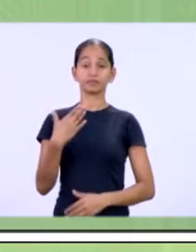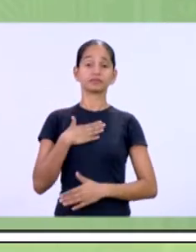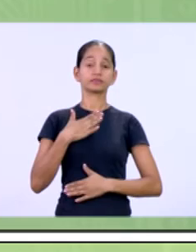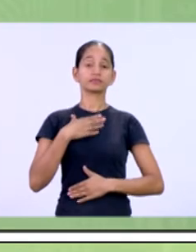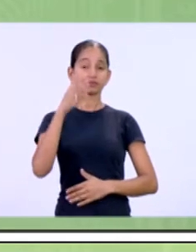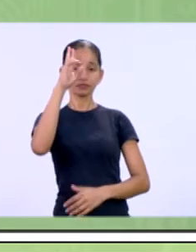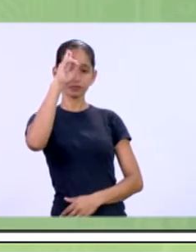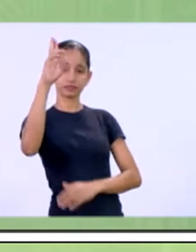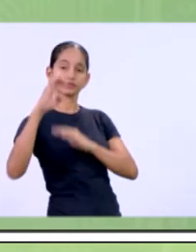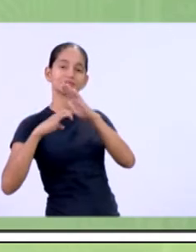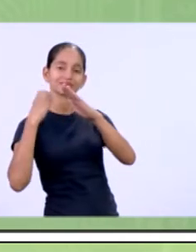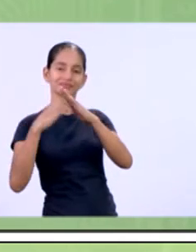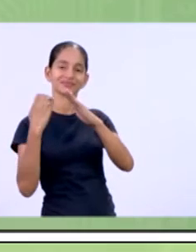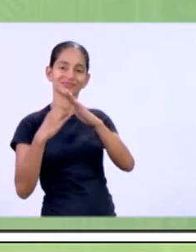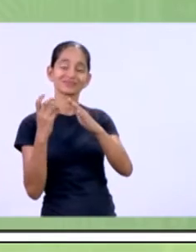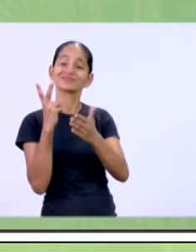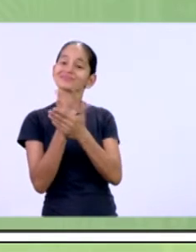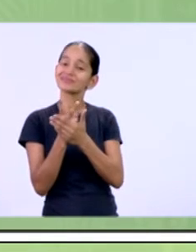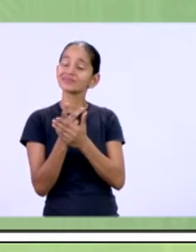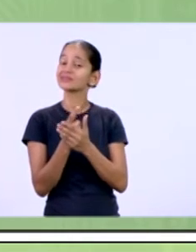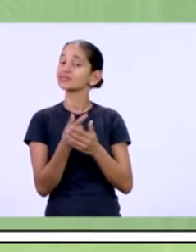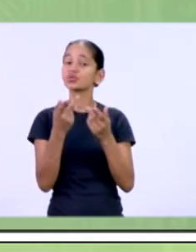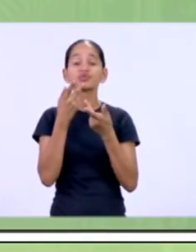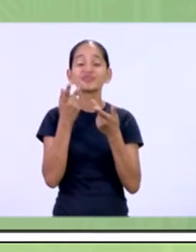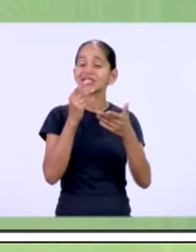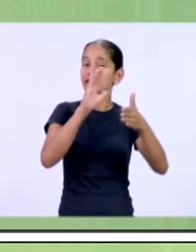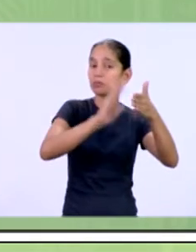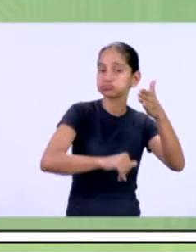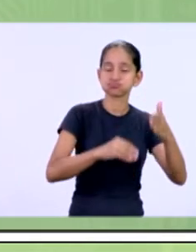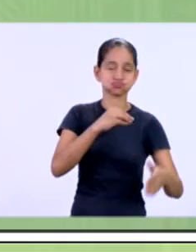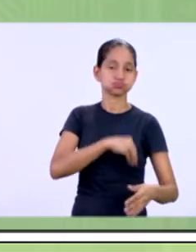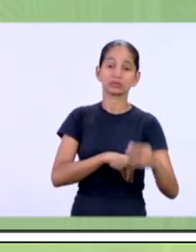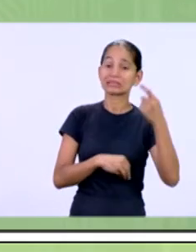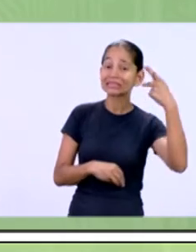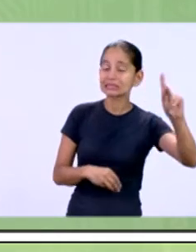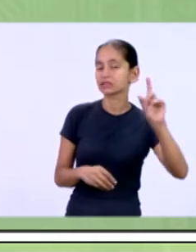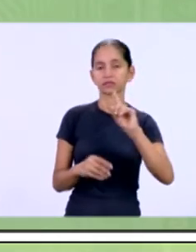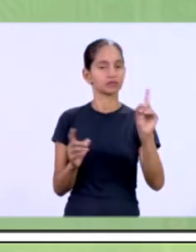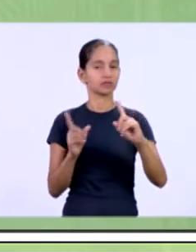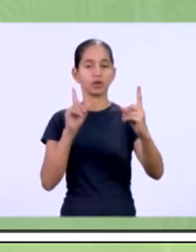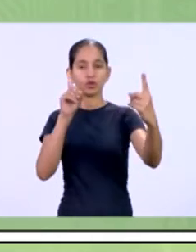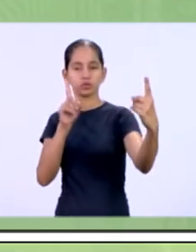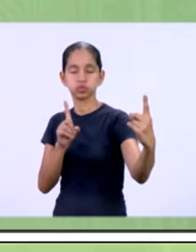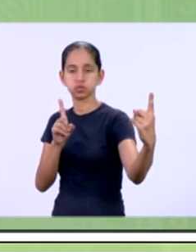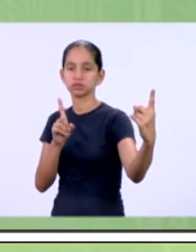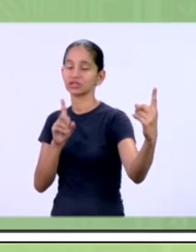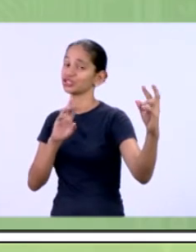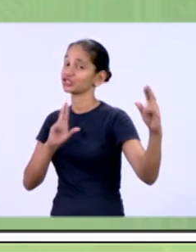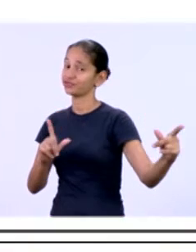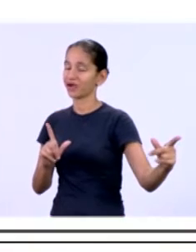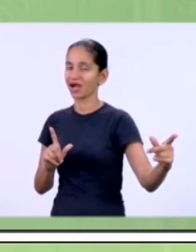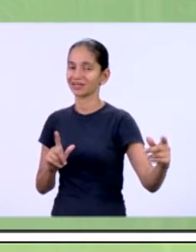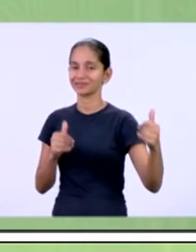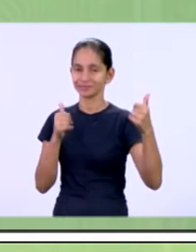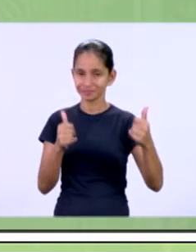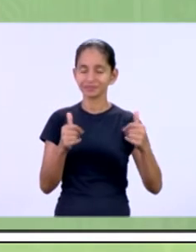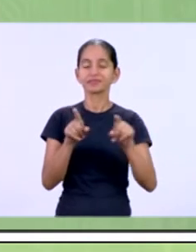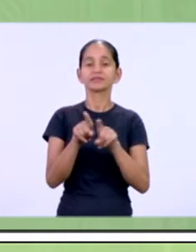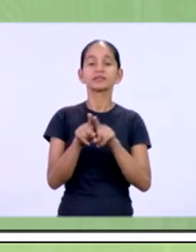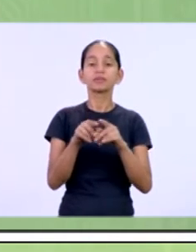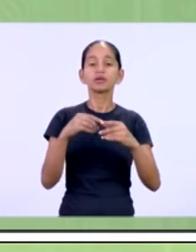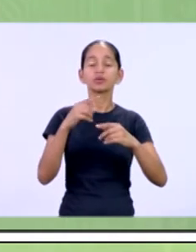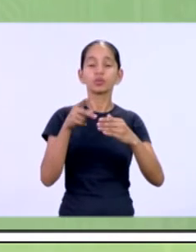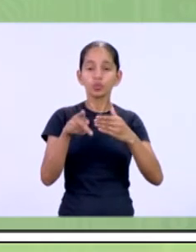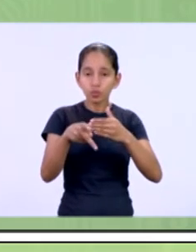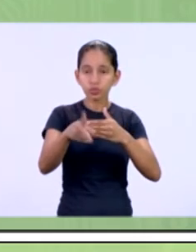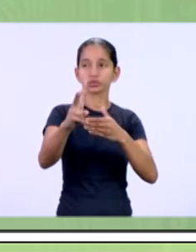R$ 22.796. Não estou falando aqui na parte que desconta do funcionário. Beleza? Seguindo, né, eu